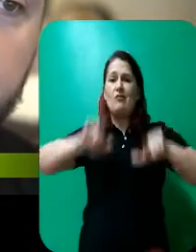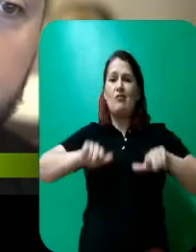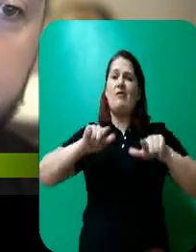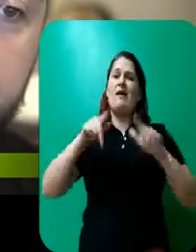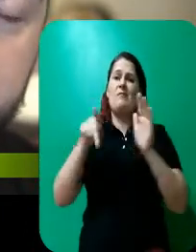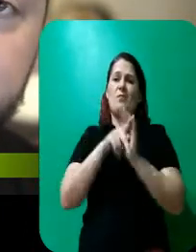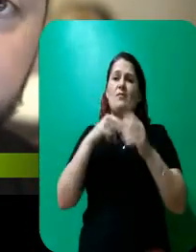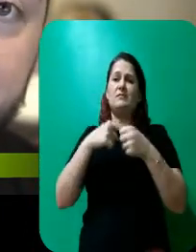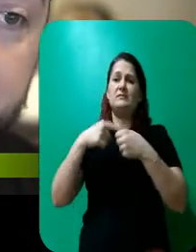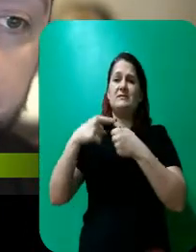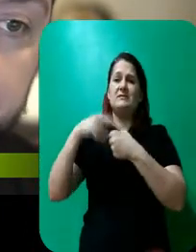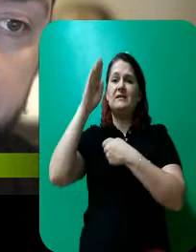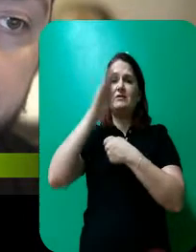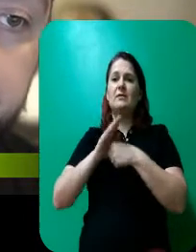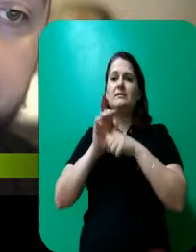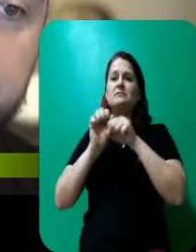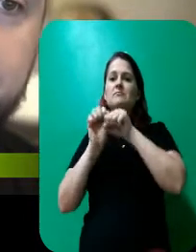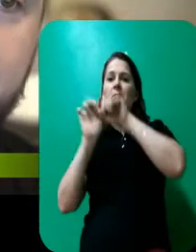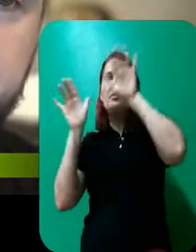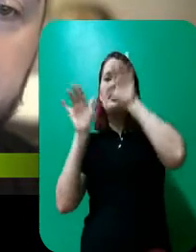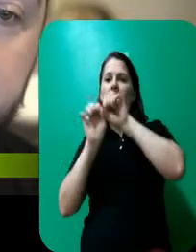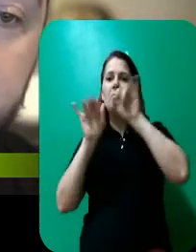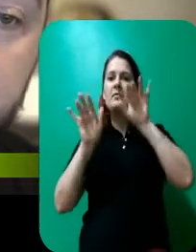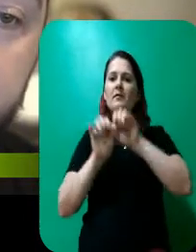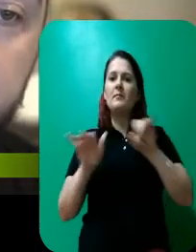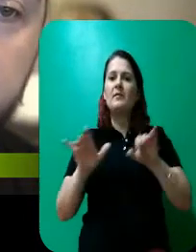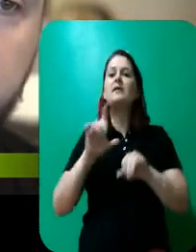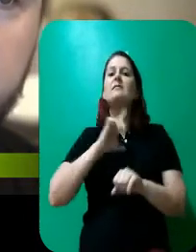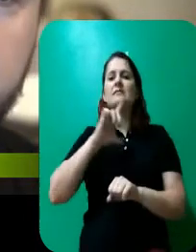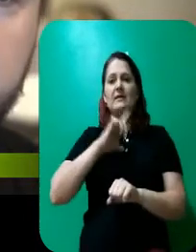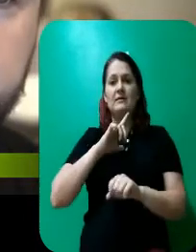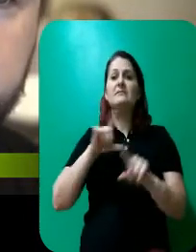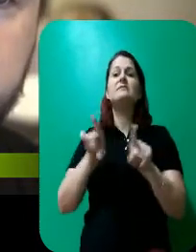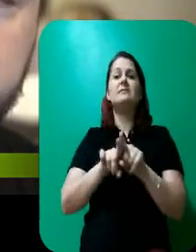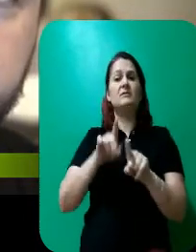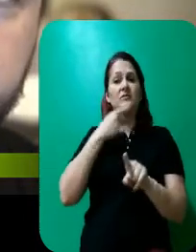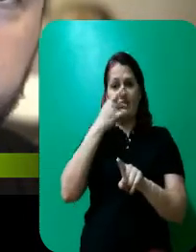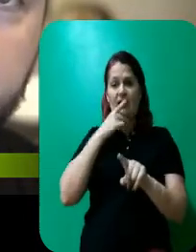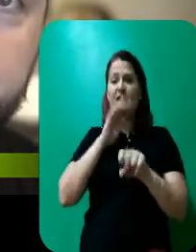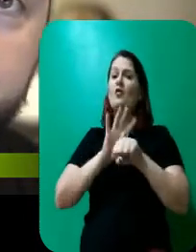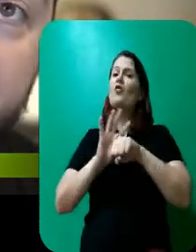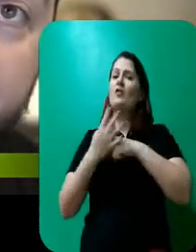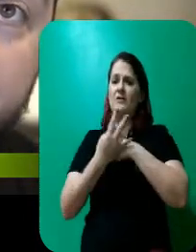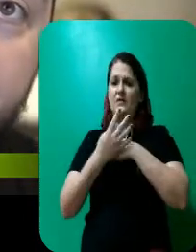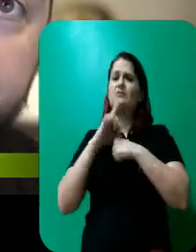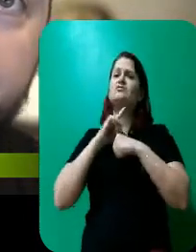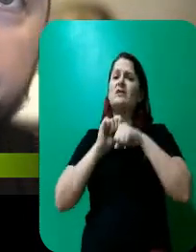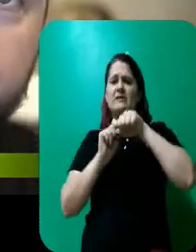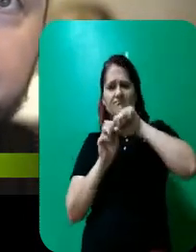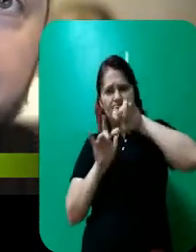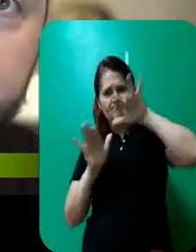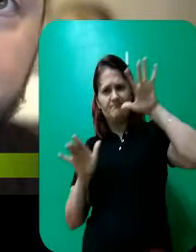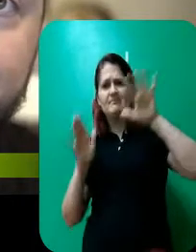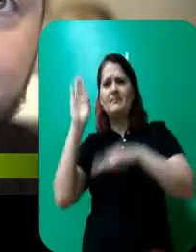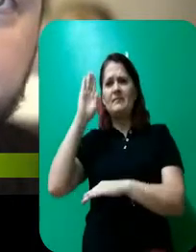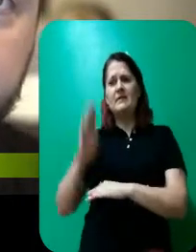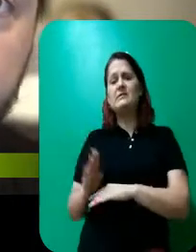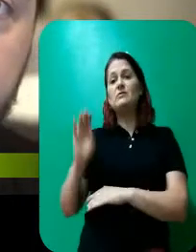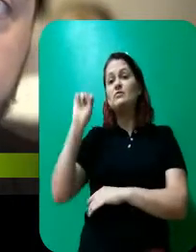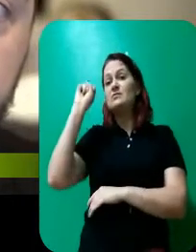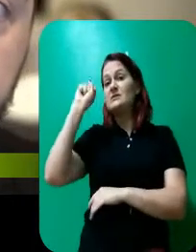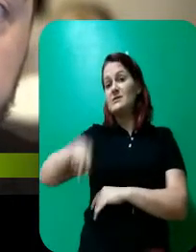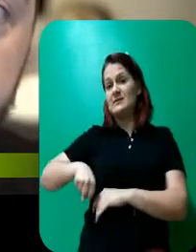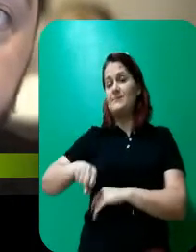tem o coronavírus estabelecido por aqui. Eu já falei para vocês na live anterior que a gente não pode depender de resultados de teste